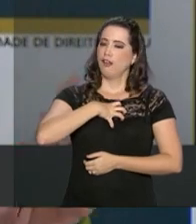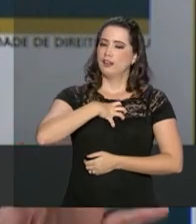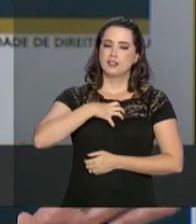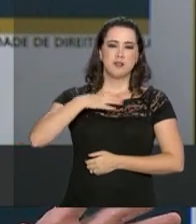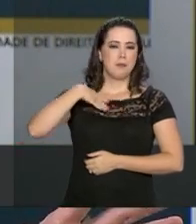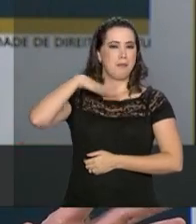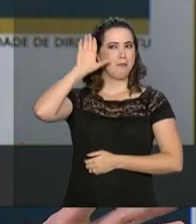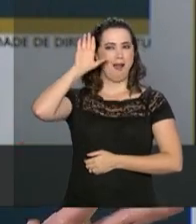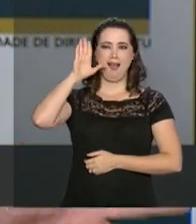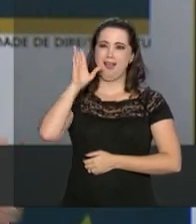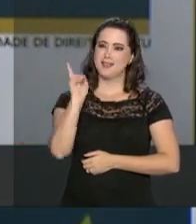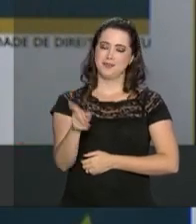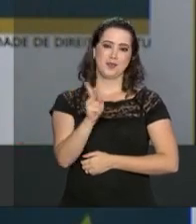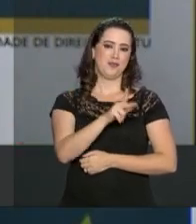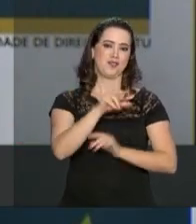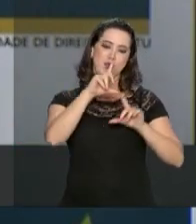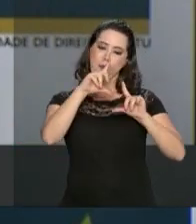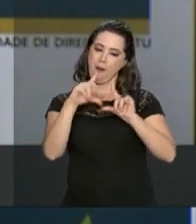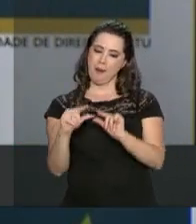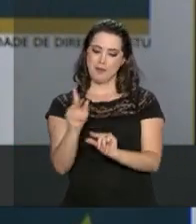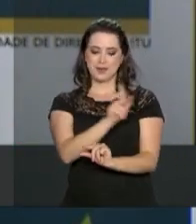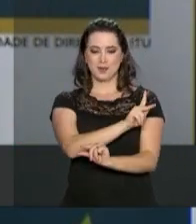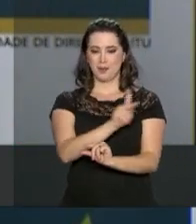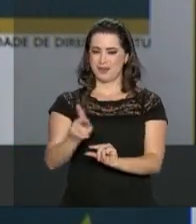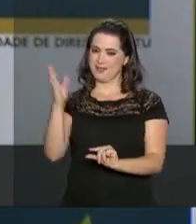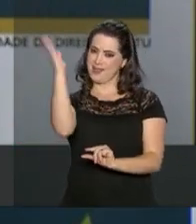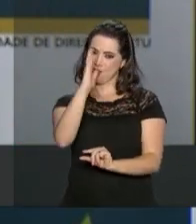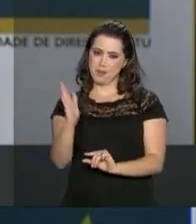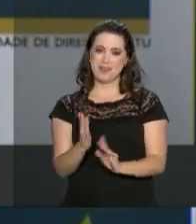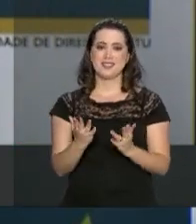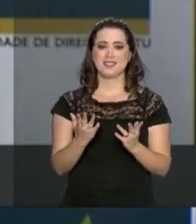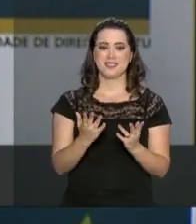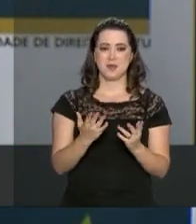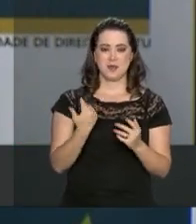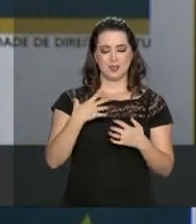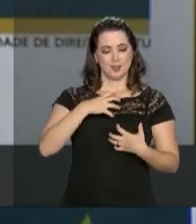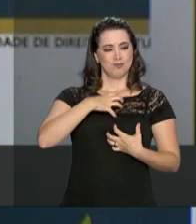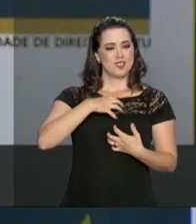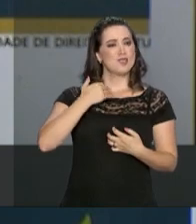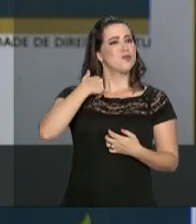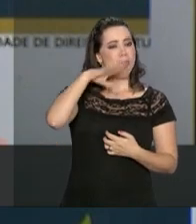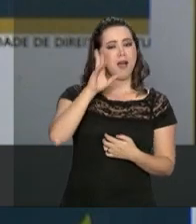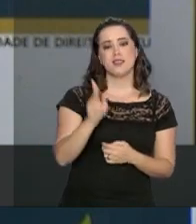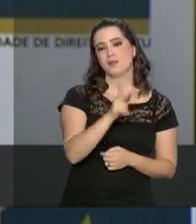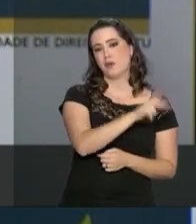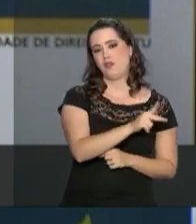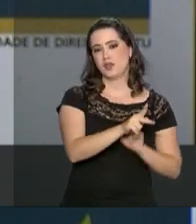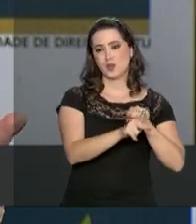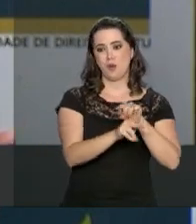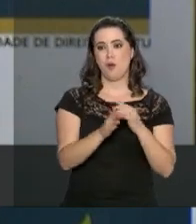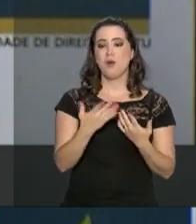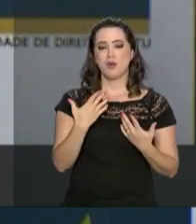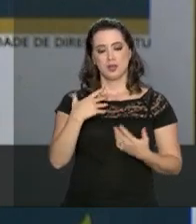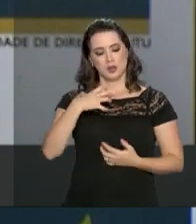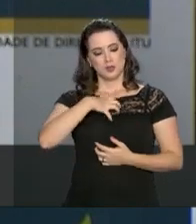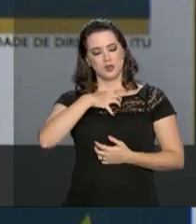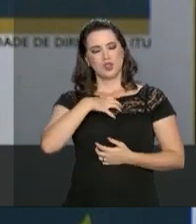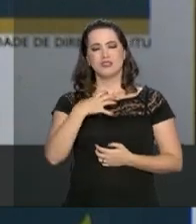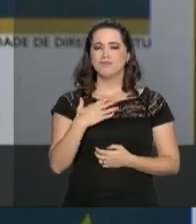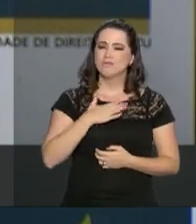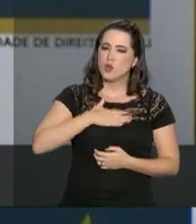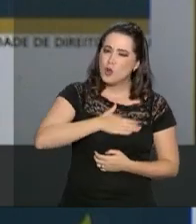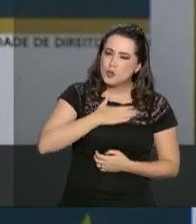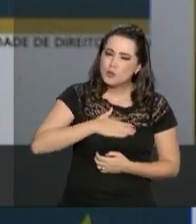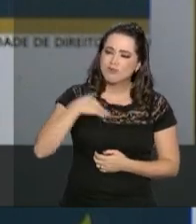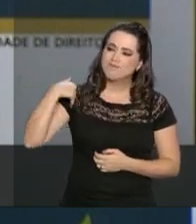mais professor e menos presidente da República. E ao dizer mais professor, é porque o título que mais me enobrece ao